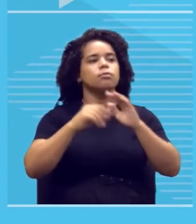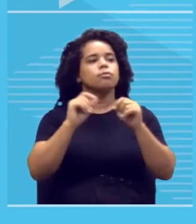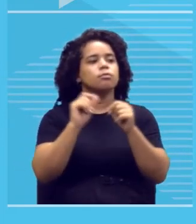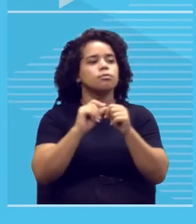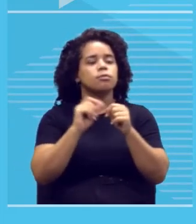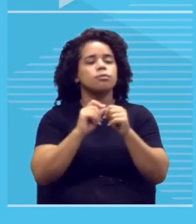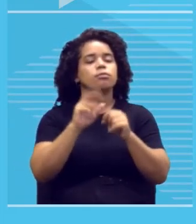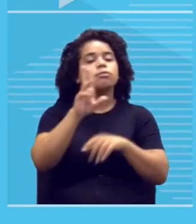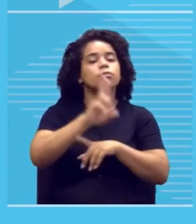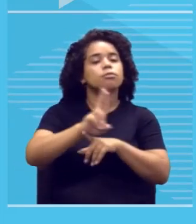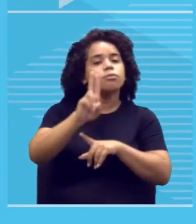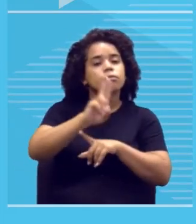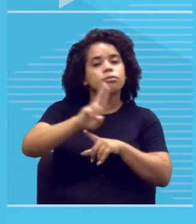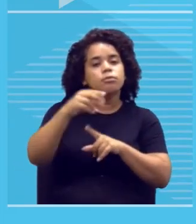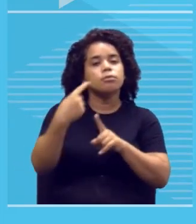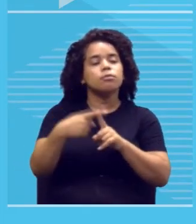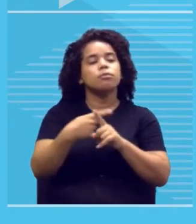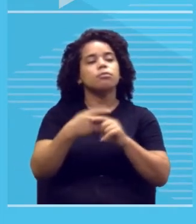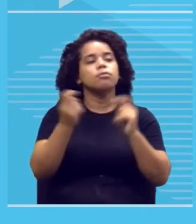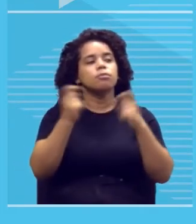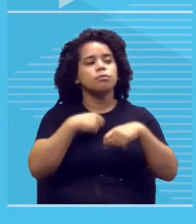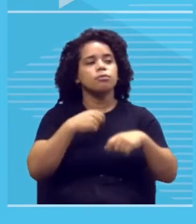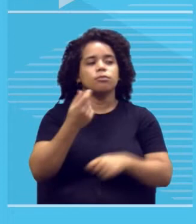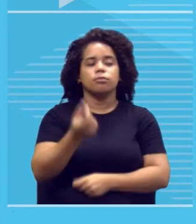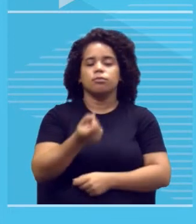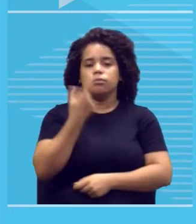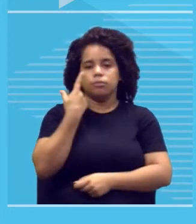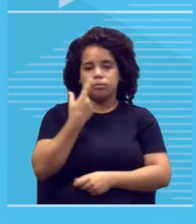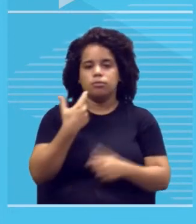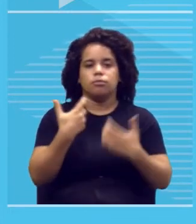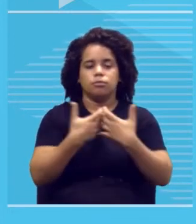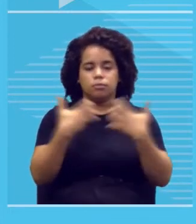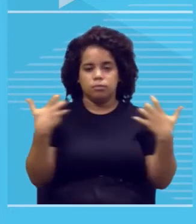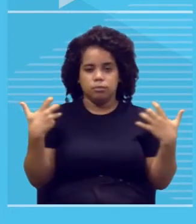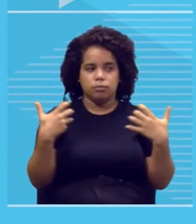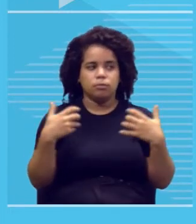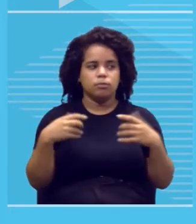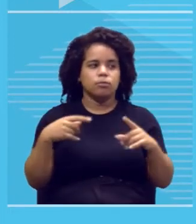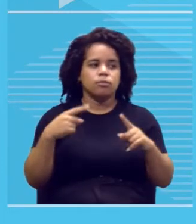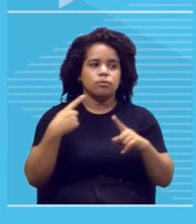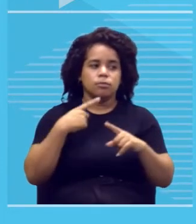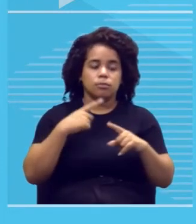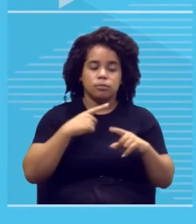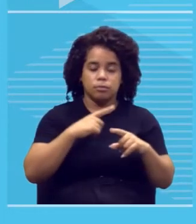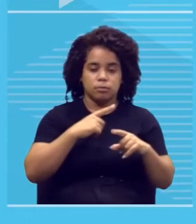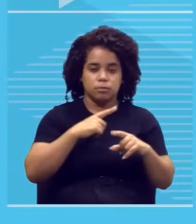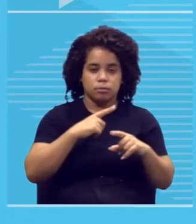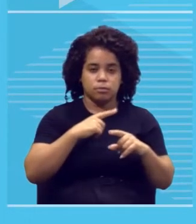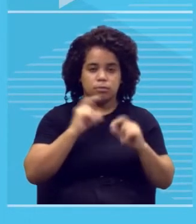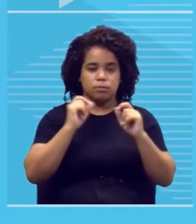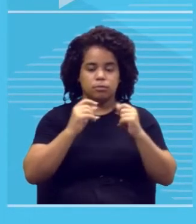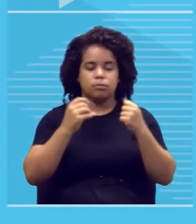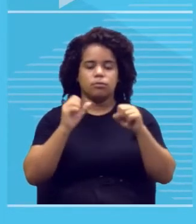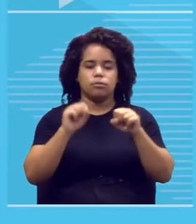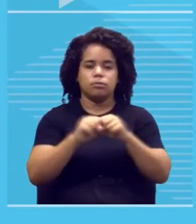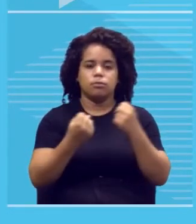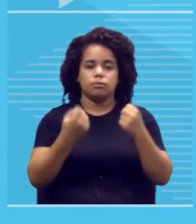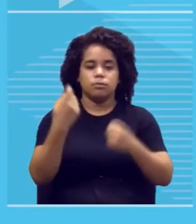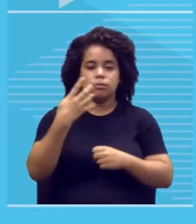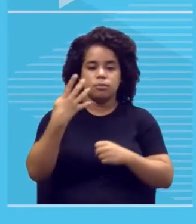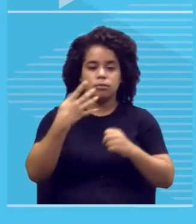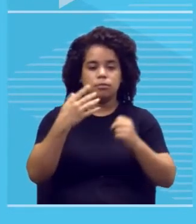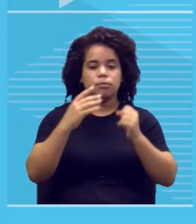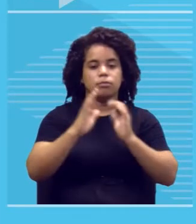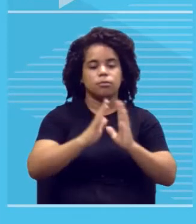que essa quebra da quarta parede até o teatro de comédia de arte no